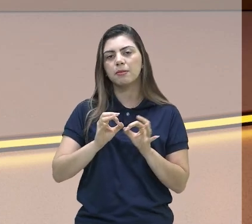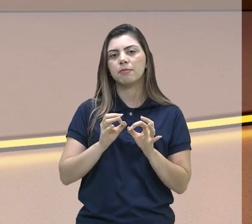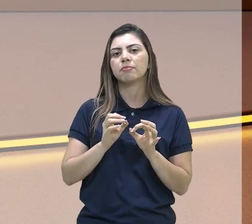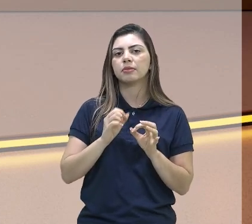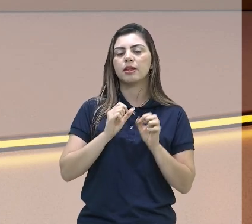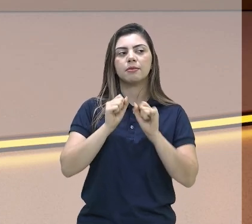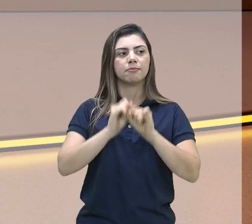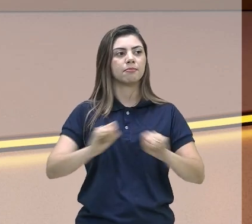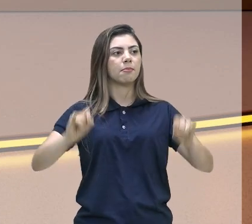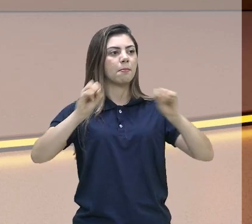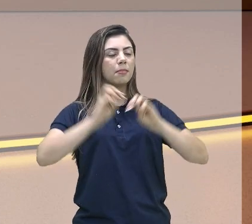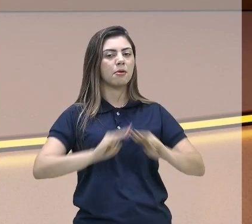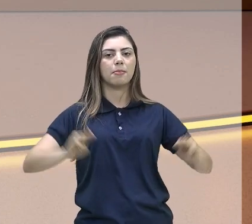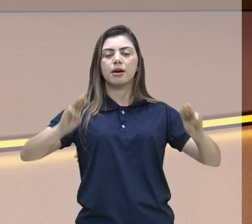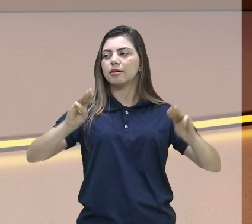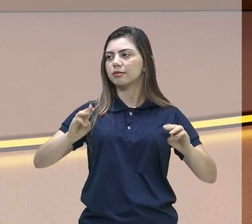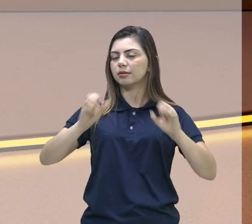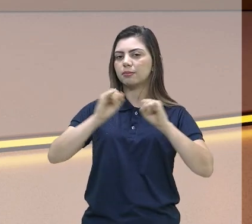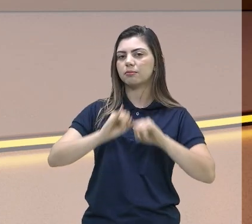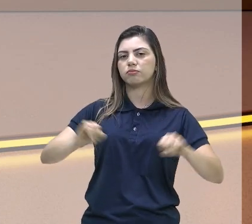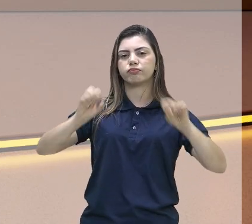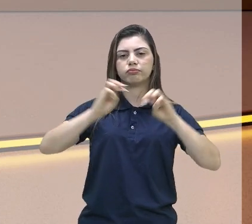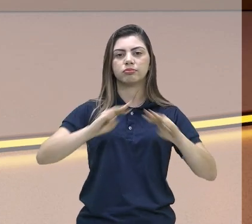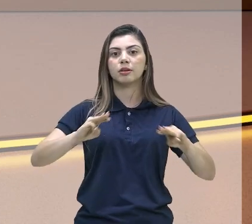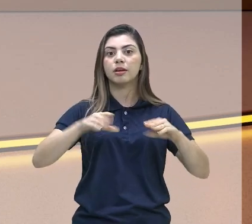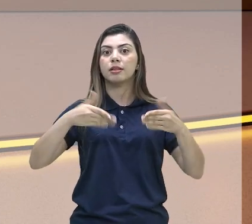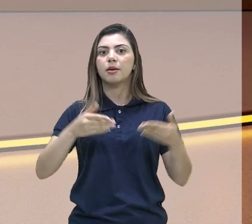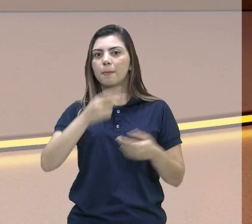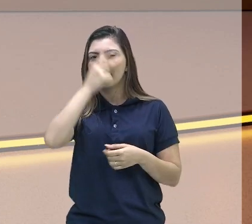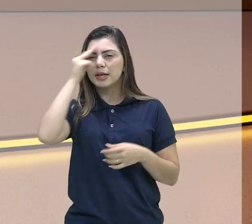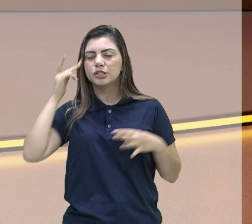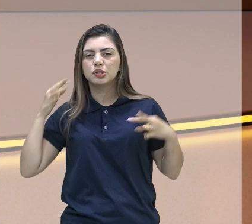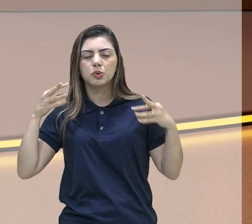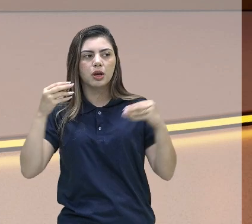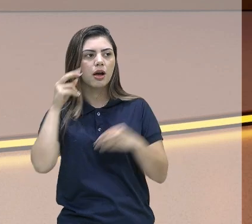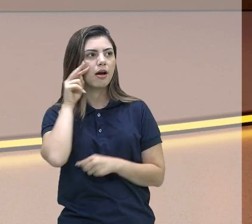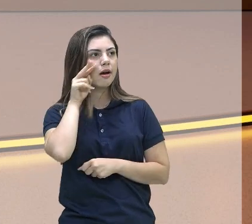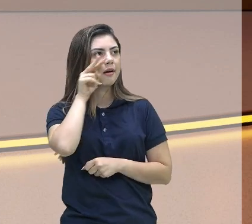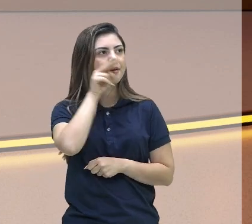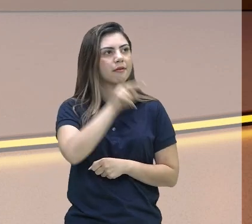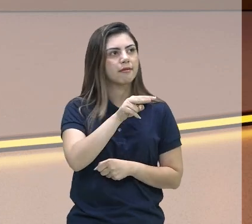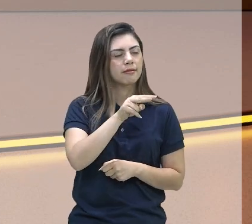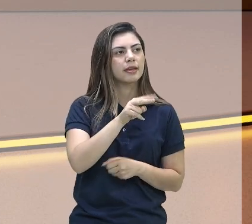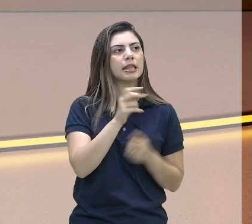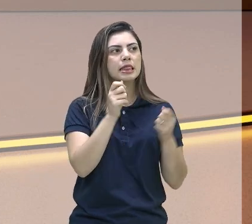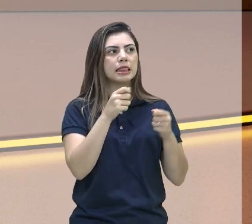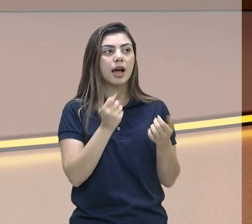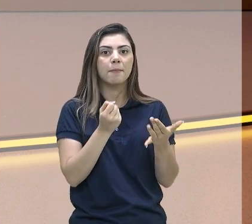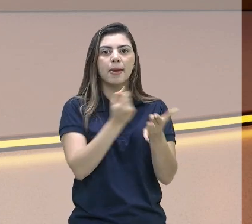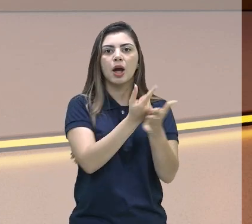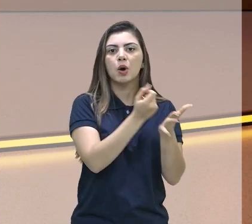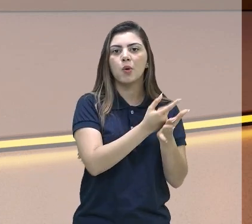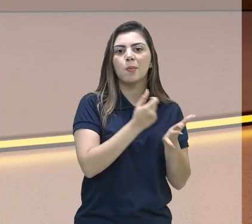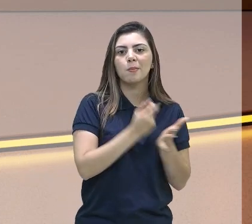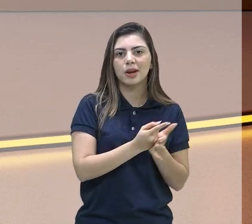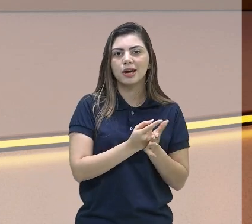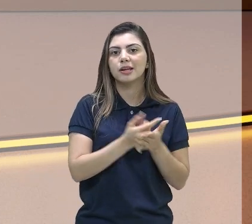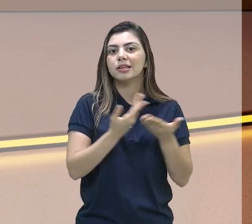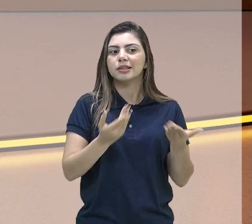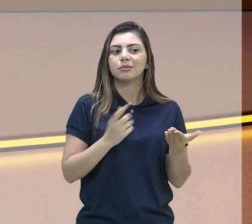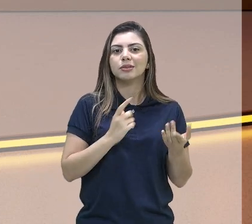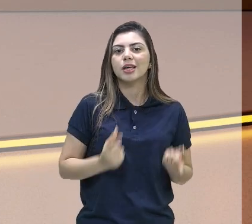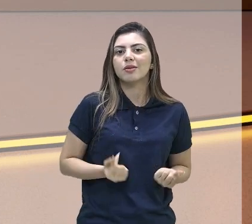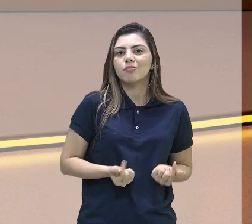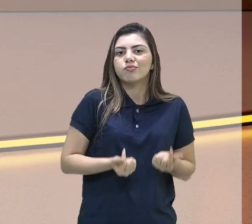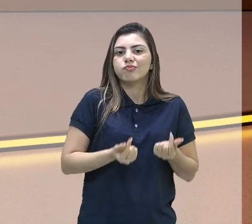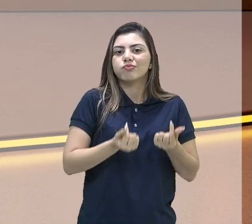propaganda e olha que legal, todo mundo pode conhecer, consumir e isso vai gerar